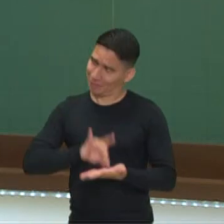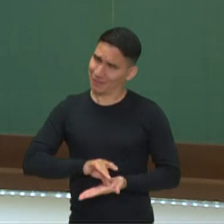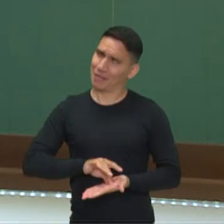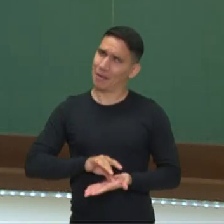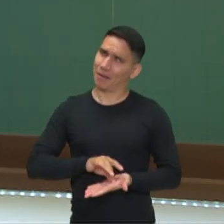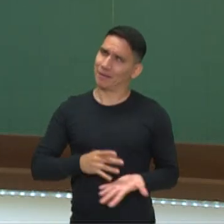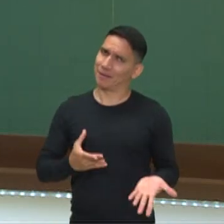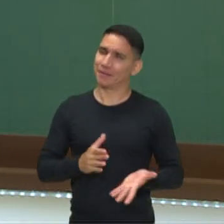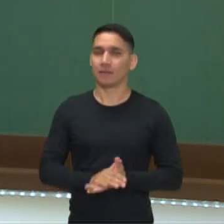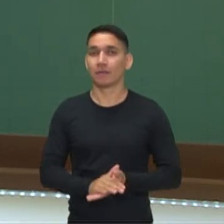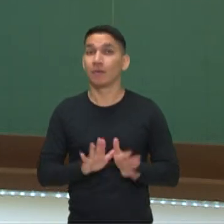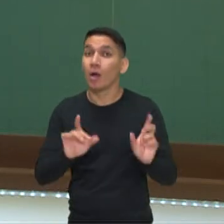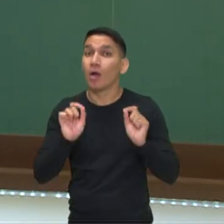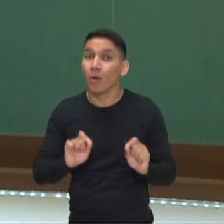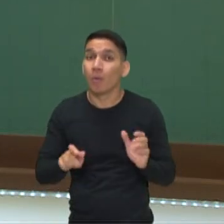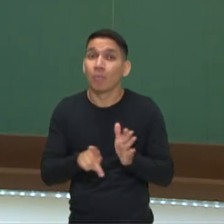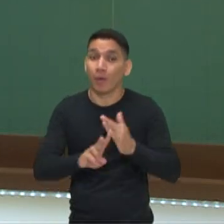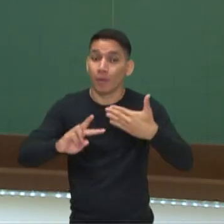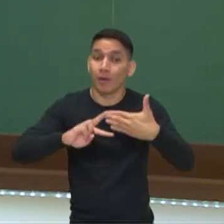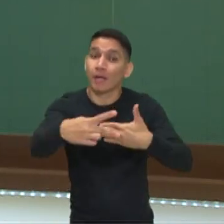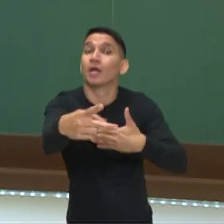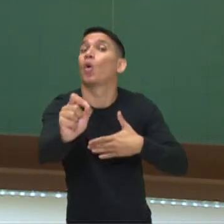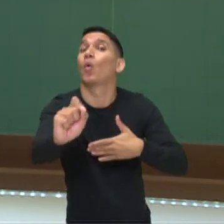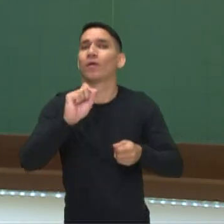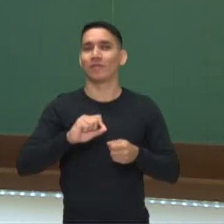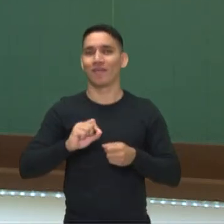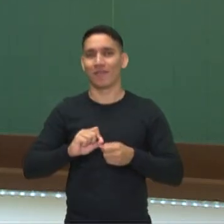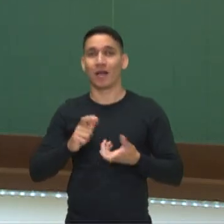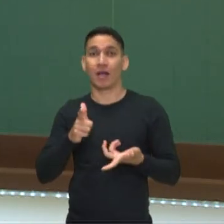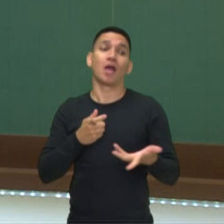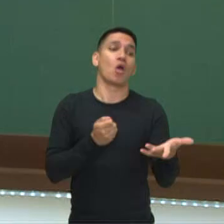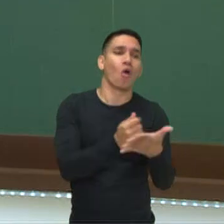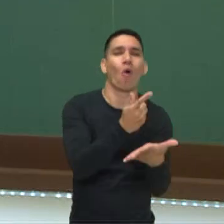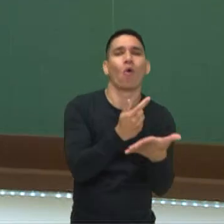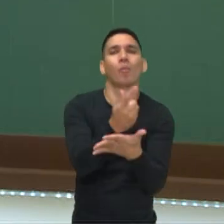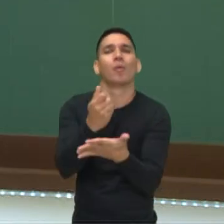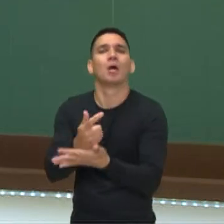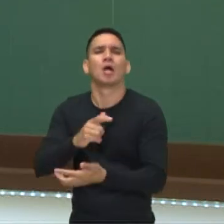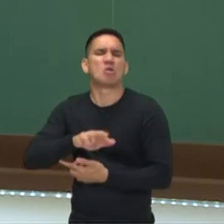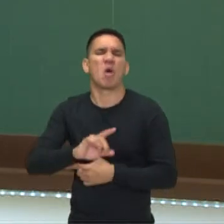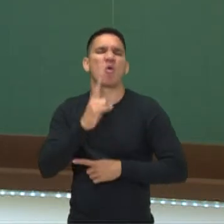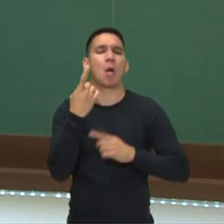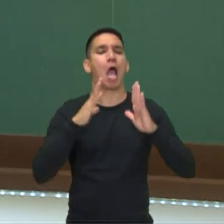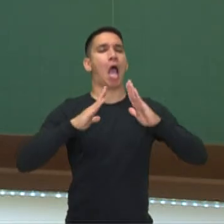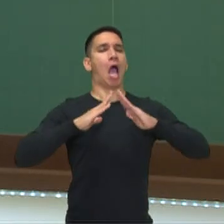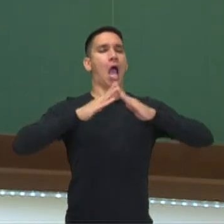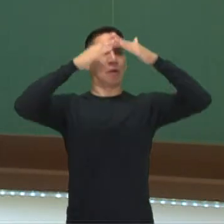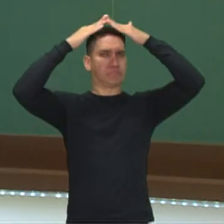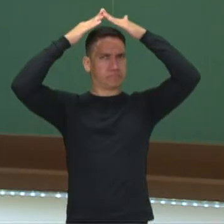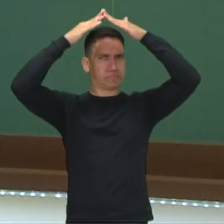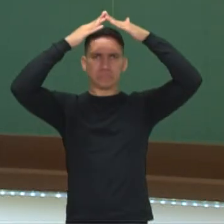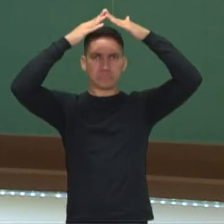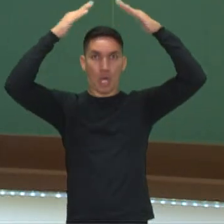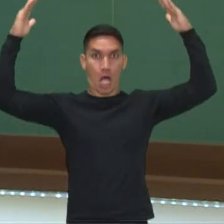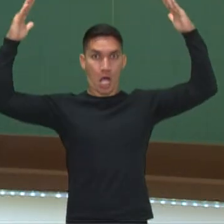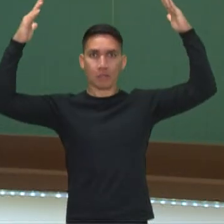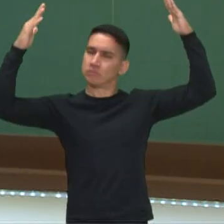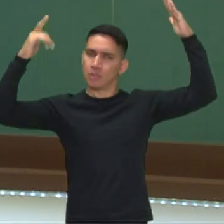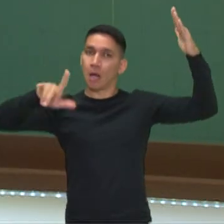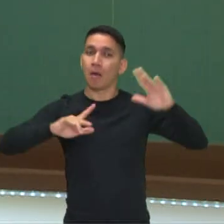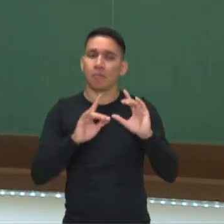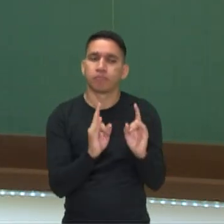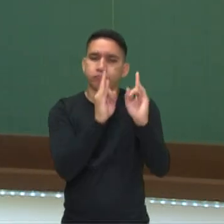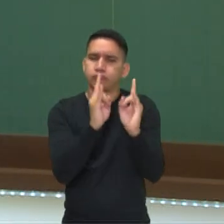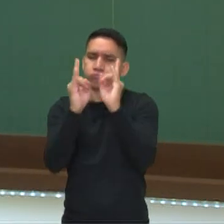que aí fica ali o resultado, né? O que ela faria? Compraria não uma mansão, mas pequenos apartamentos em várias